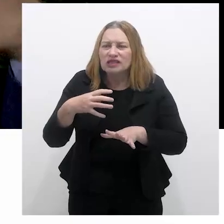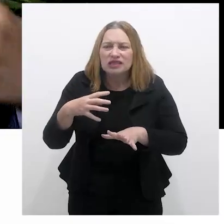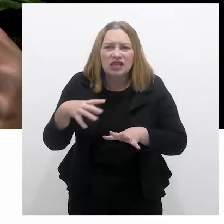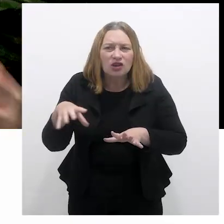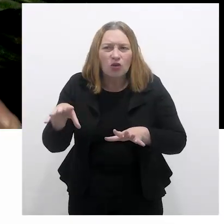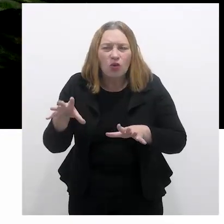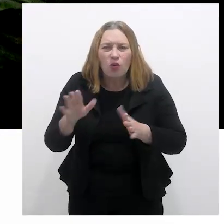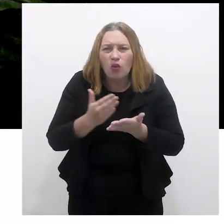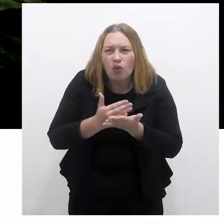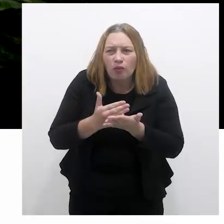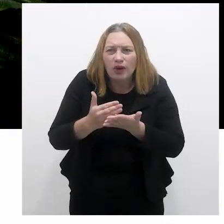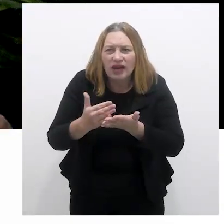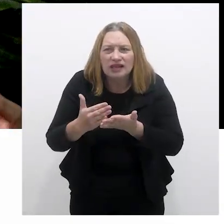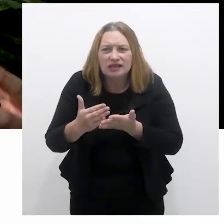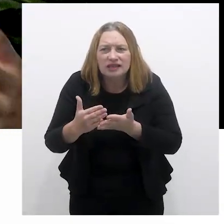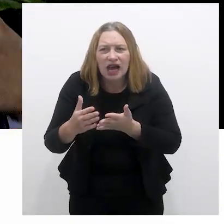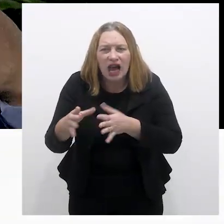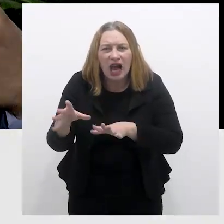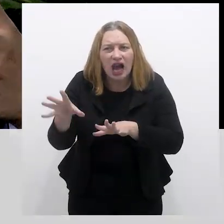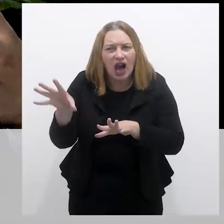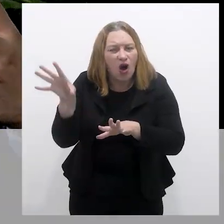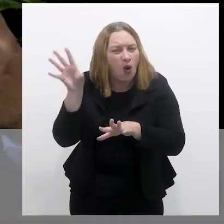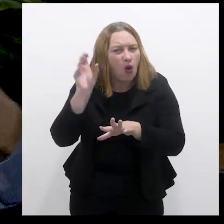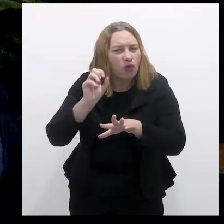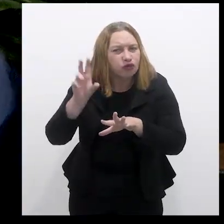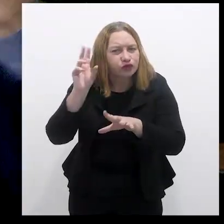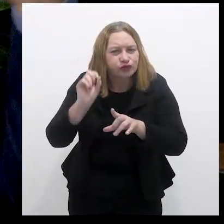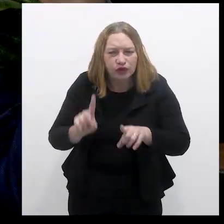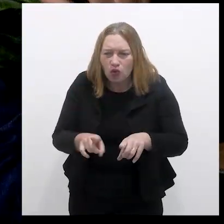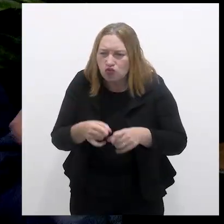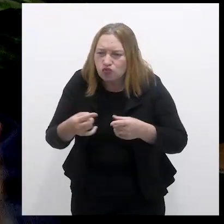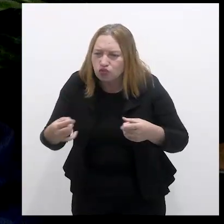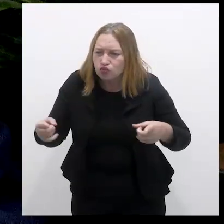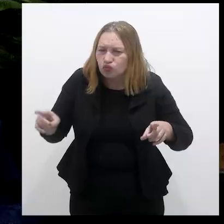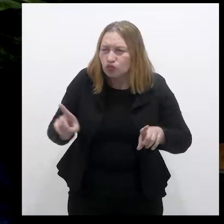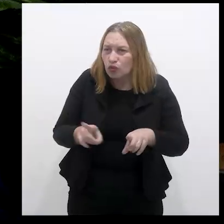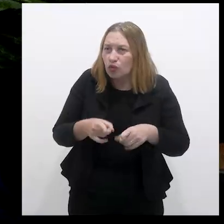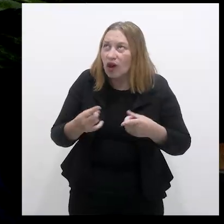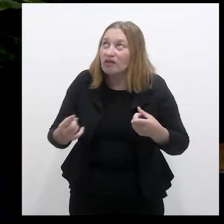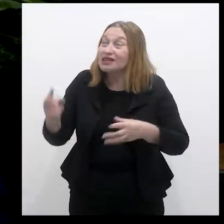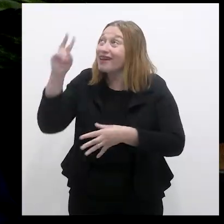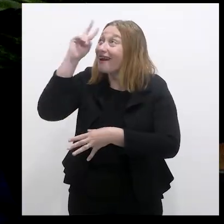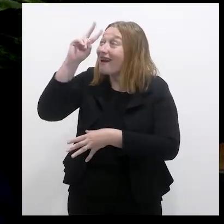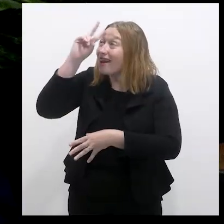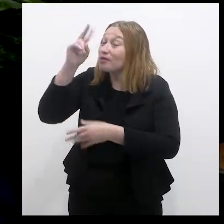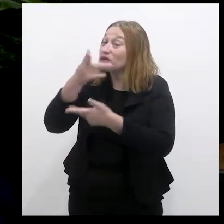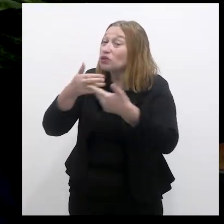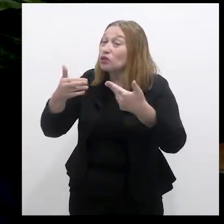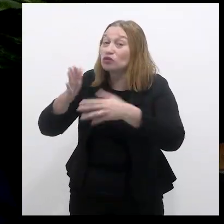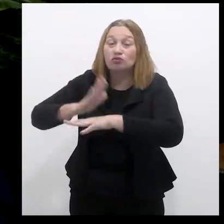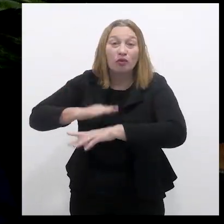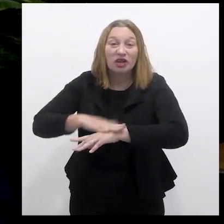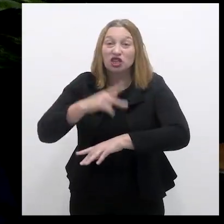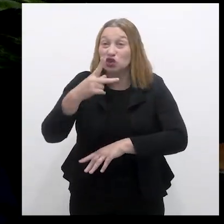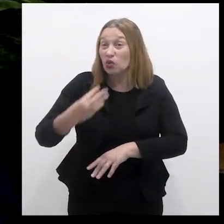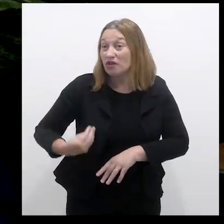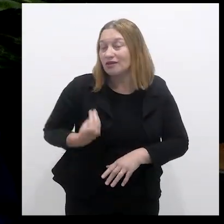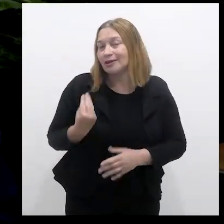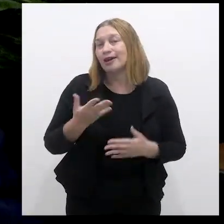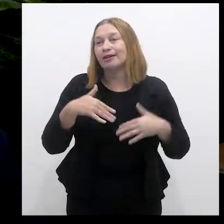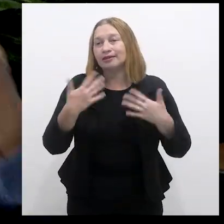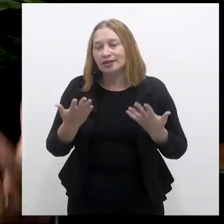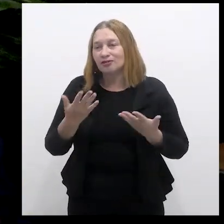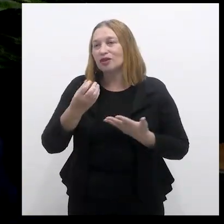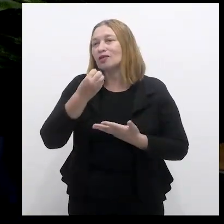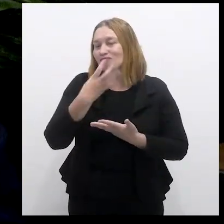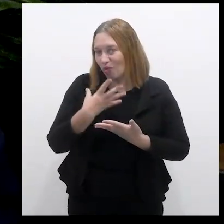seu subconsciente e trouxeram outras memórias da sua vida. Então, sem dúvida nenhuma,